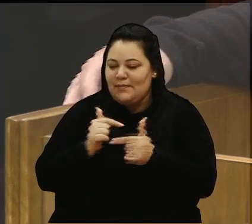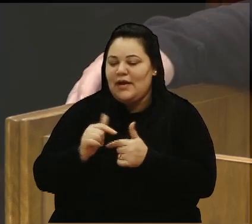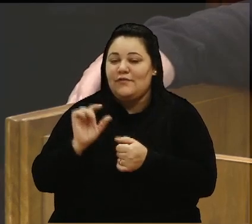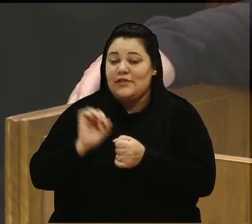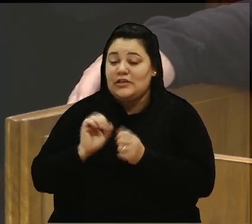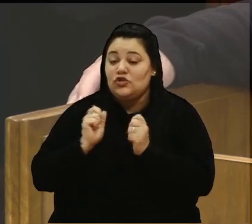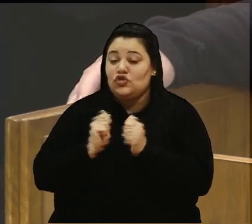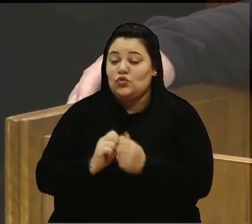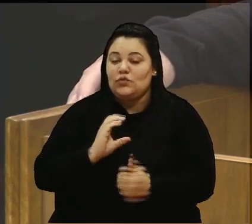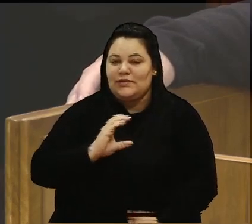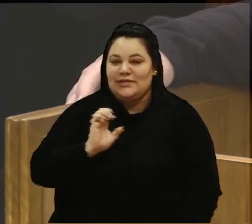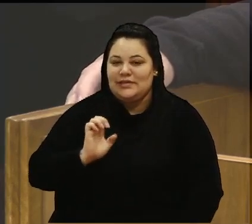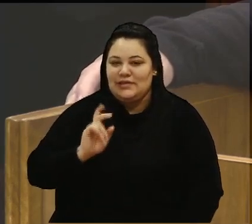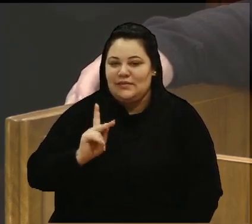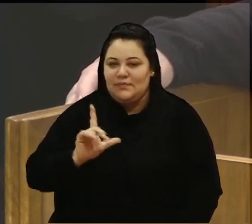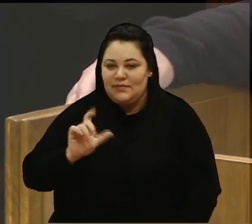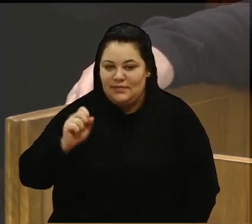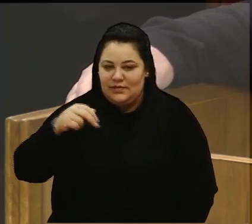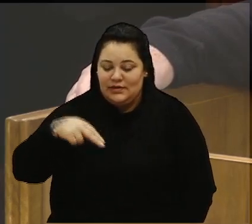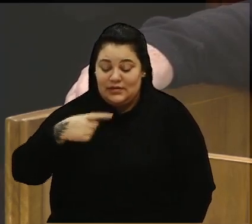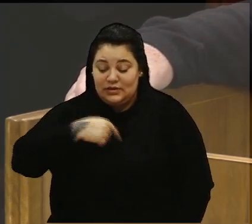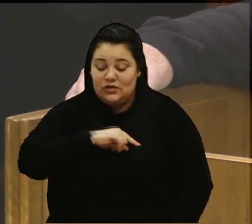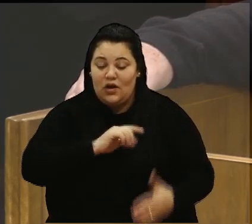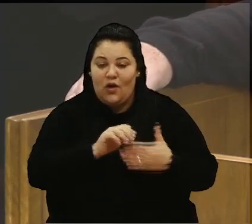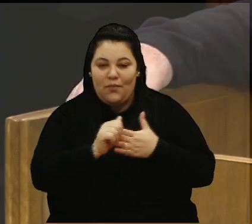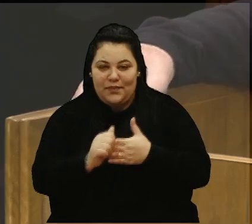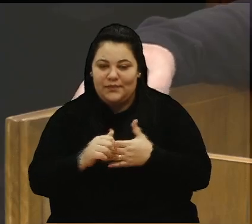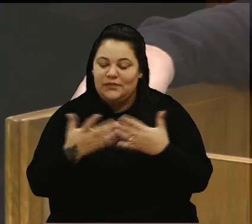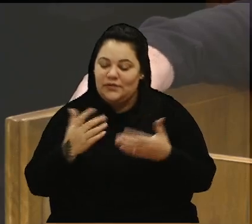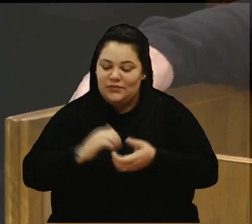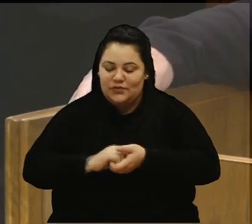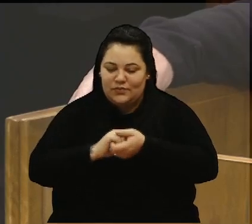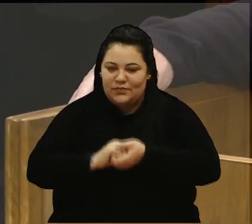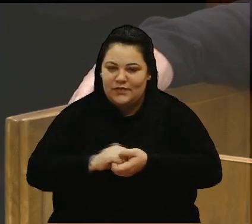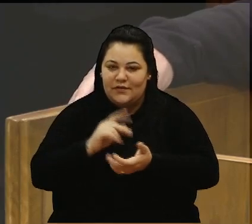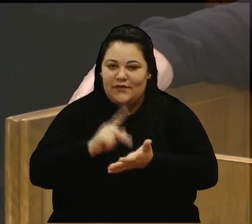CEPLAN e a gente tem acompanhado. Então, meus cumprimentos.